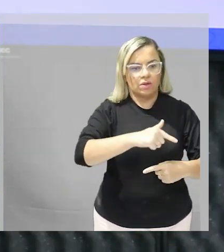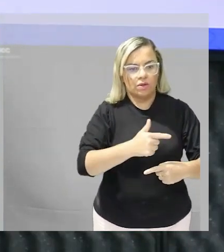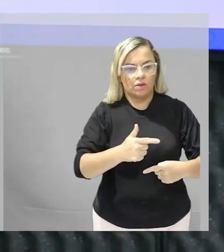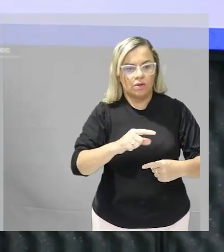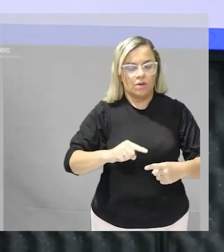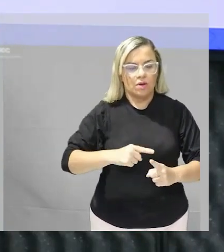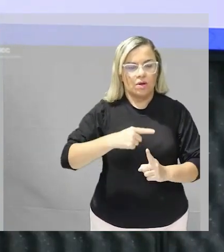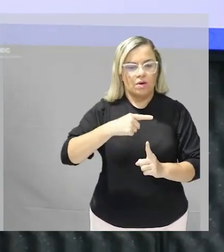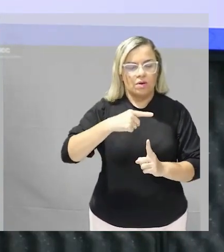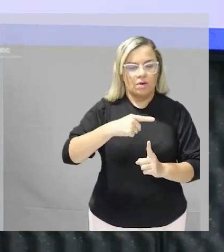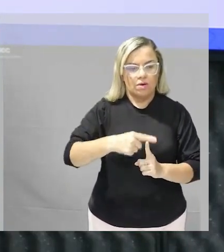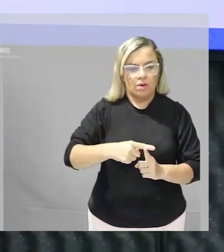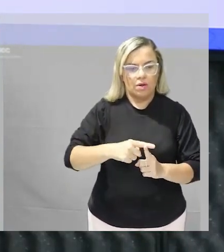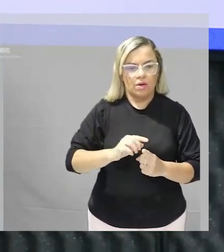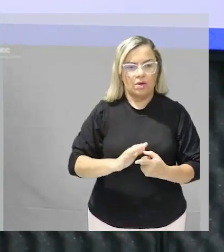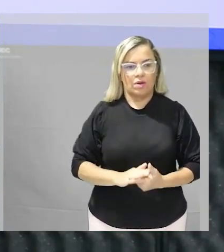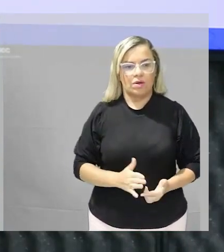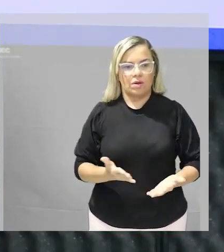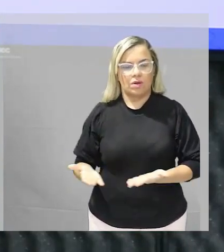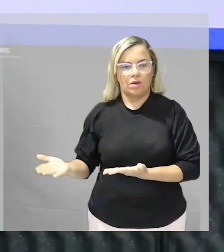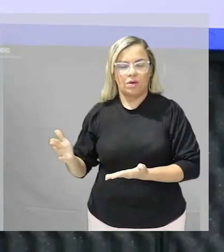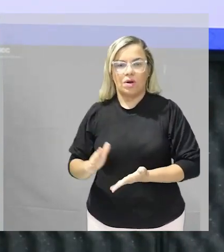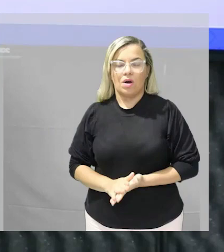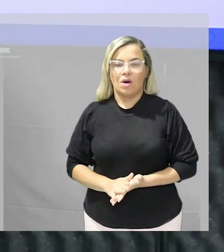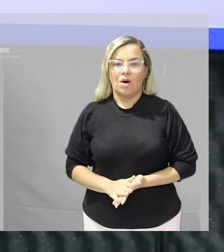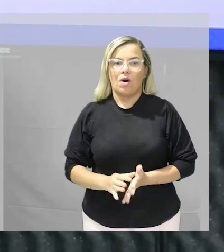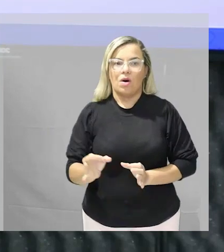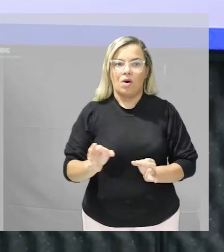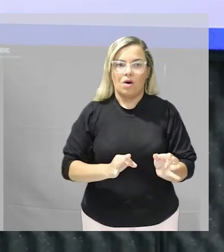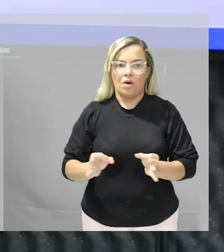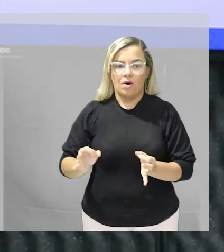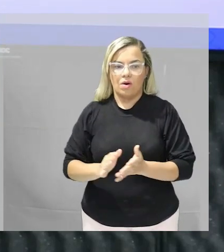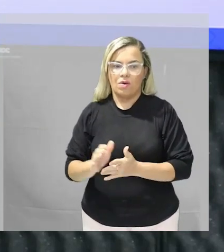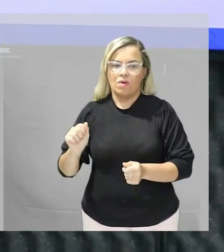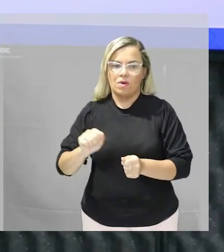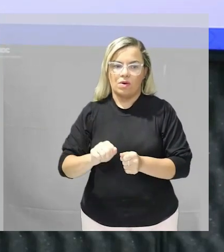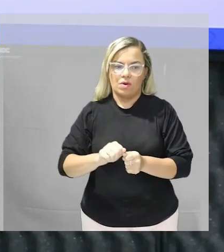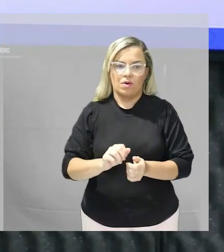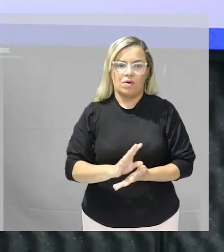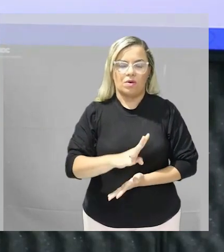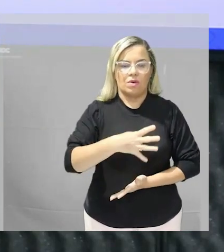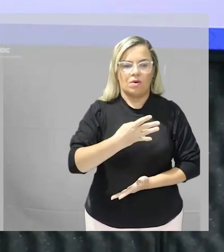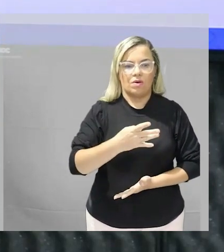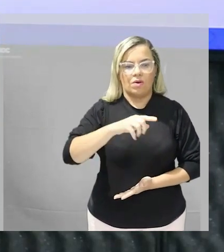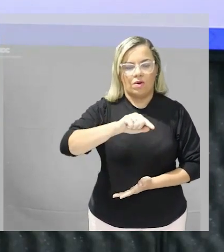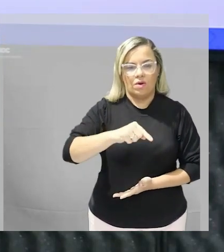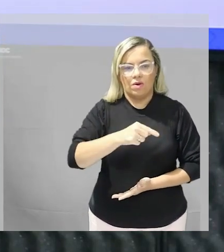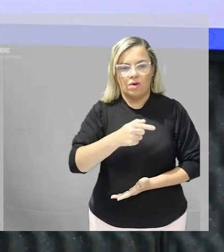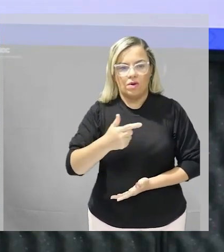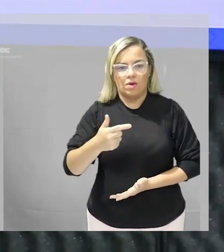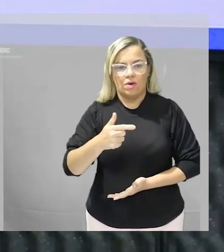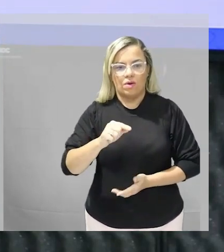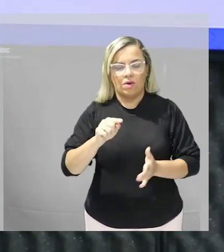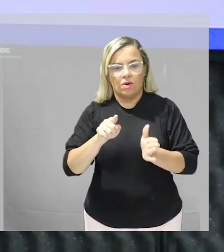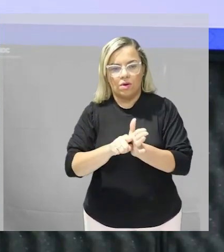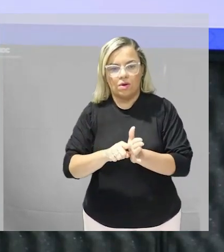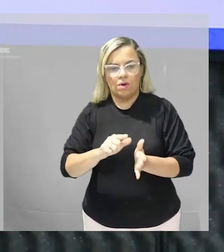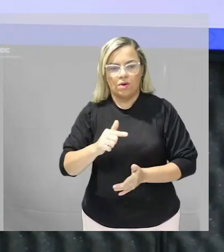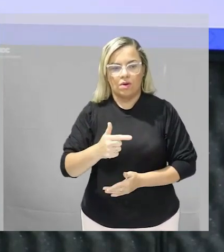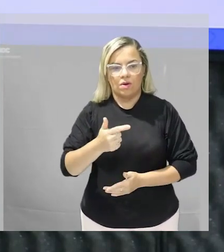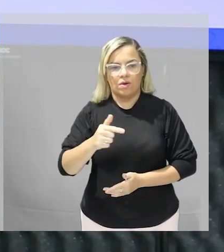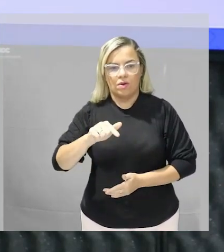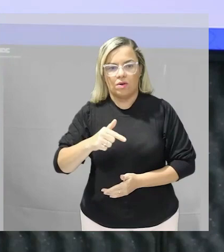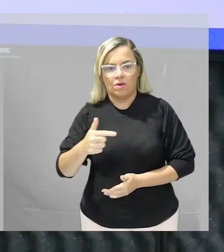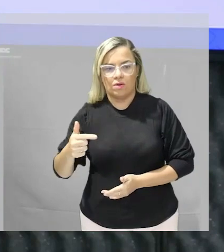Ajeita aí no teu material tá por favor porque ó se você for fazer 4,2 - 2,2 não tem como dar